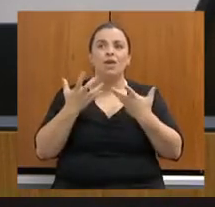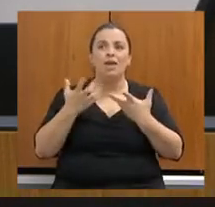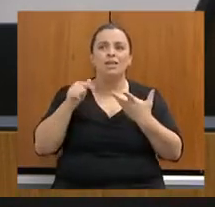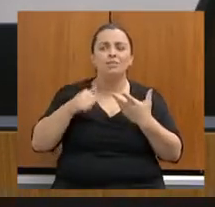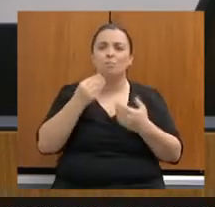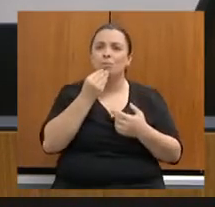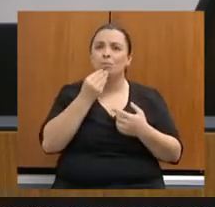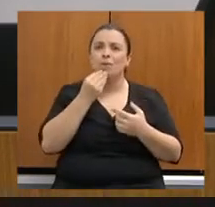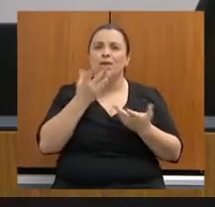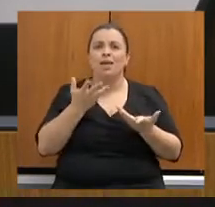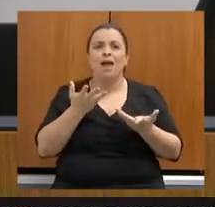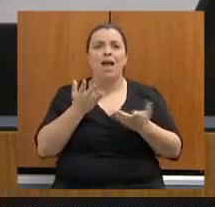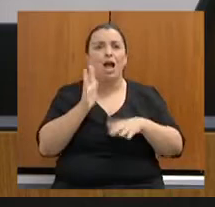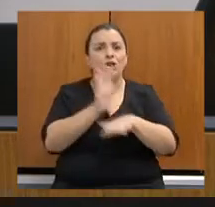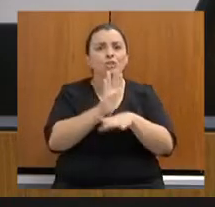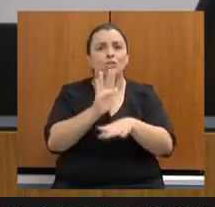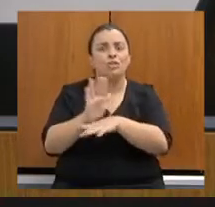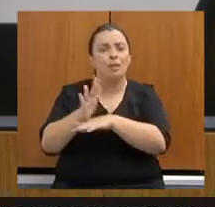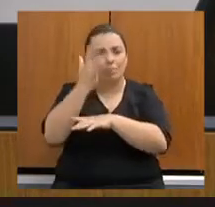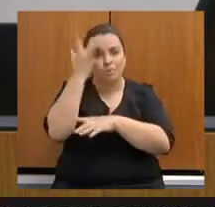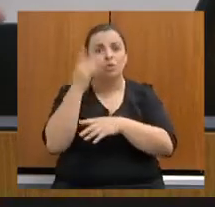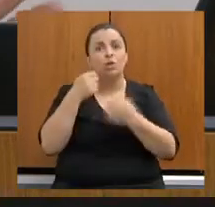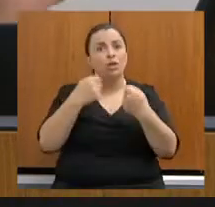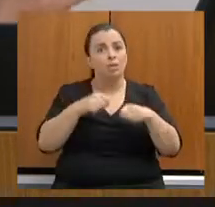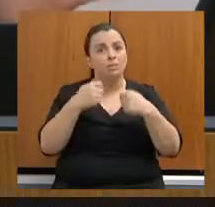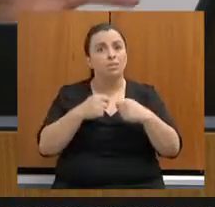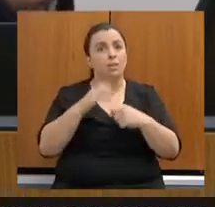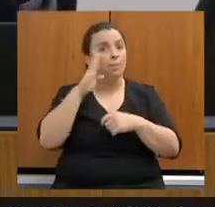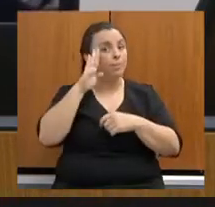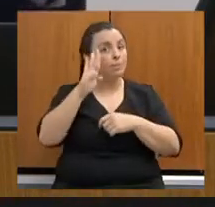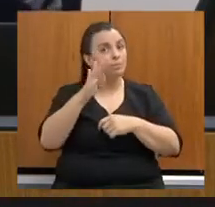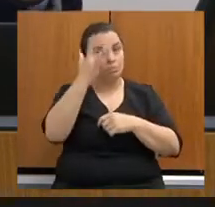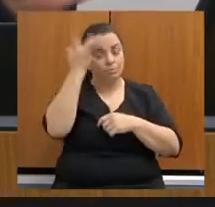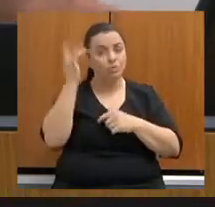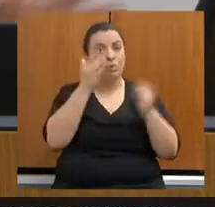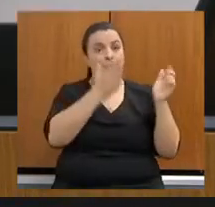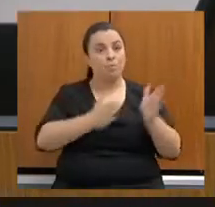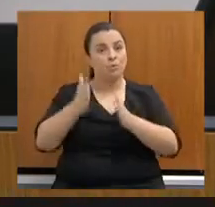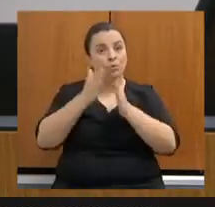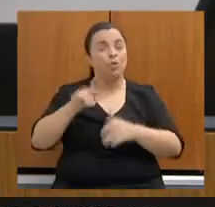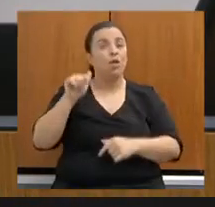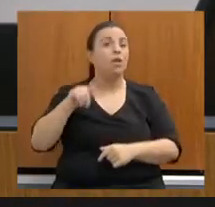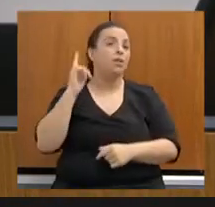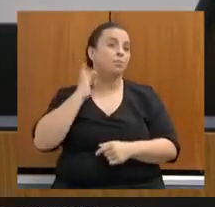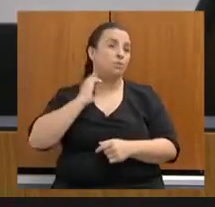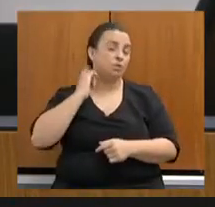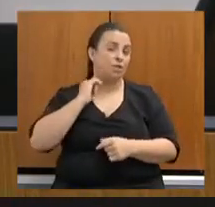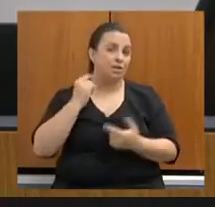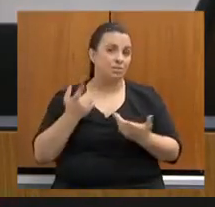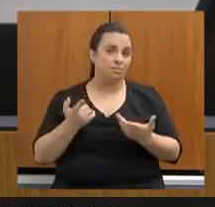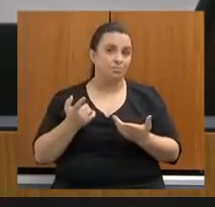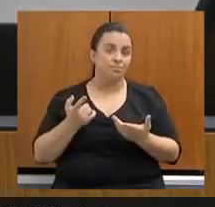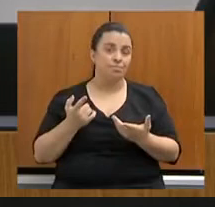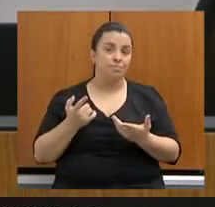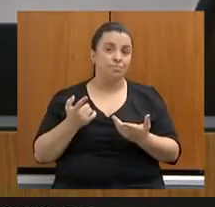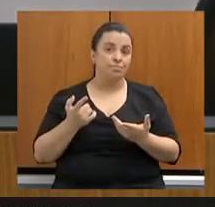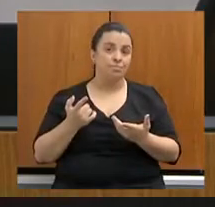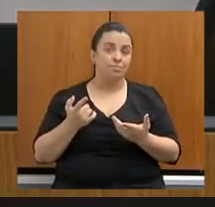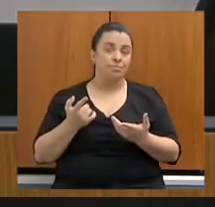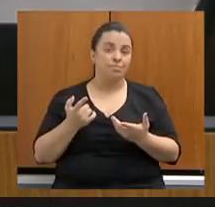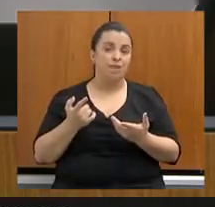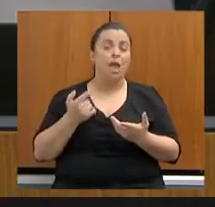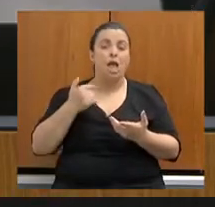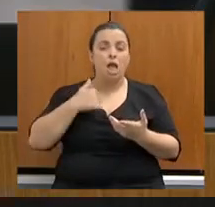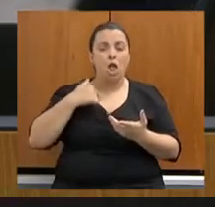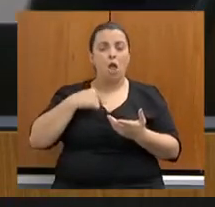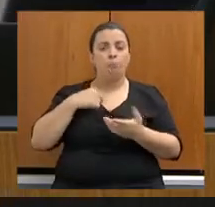o produtor rural de Minas Gerais desde que aqui chegámos Deputado Antonio Carlos Arantes sabido